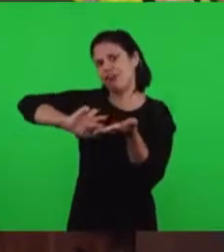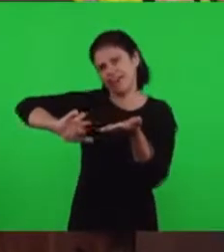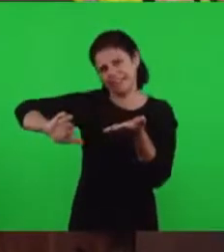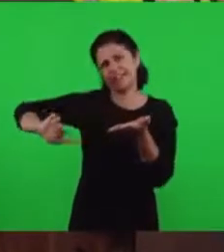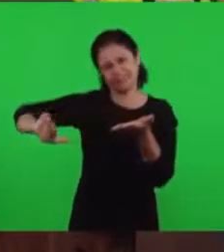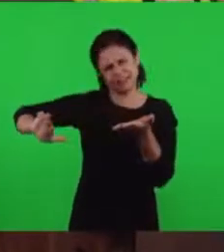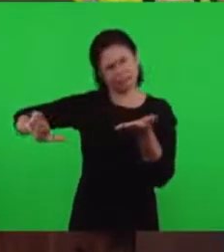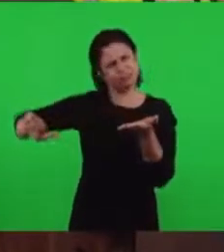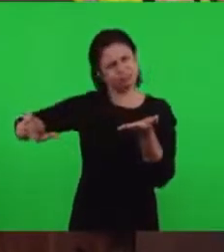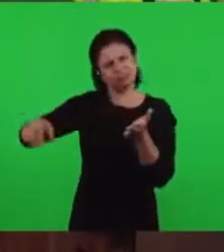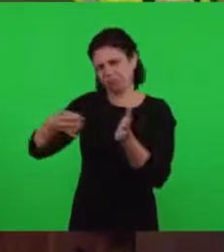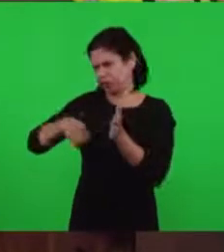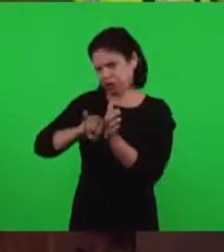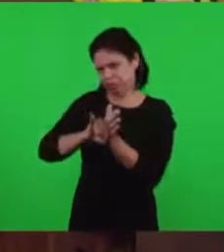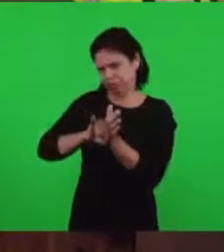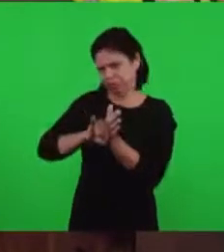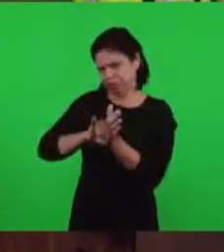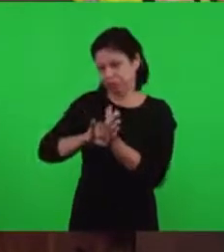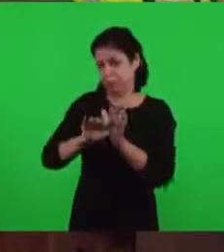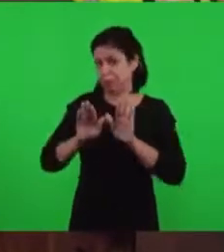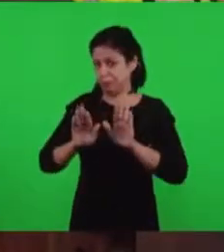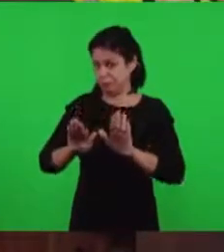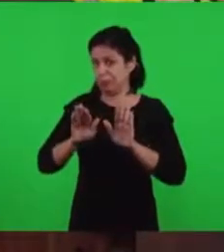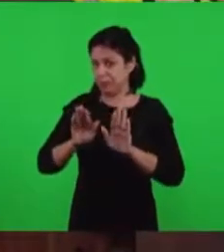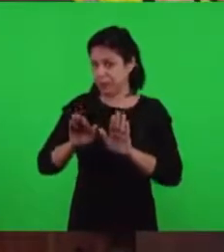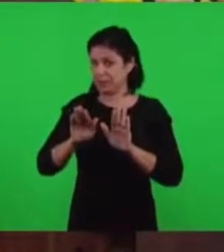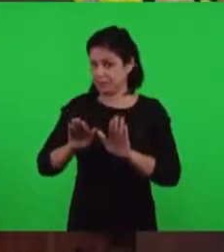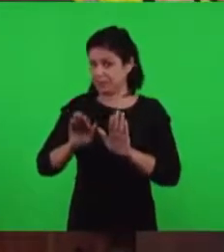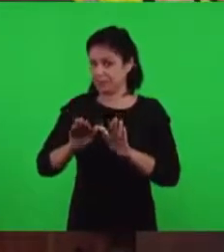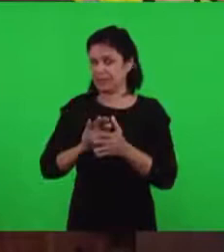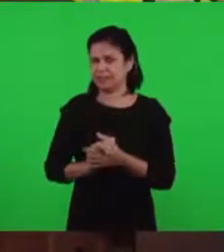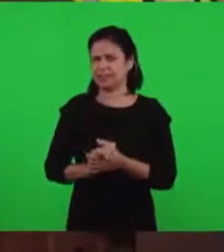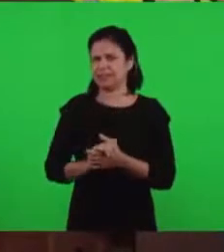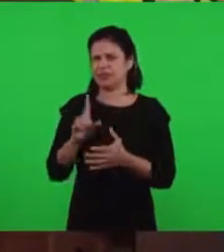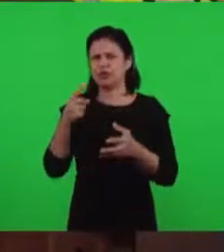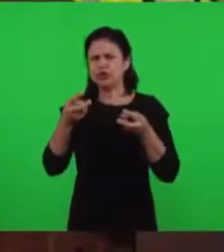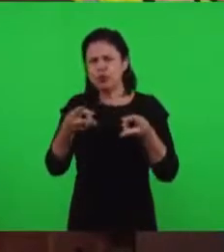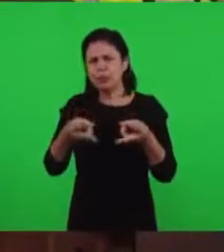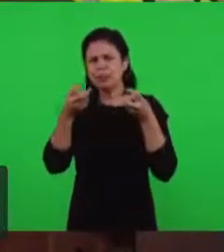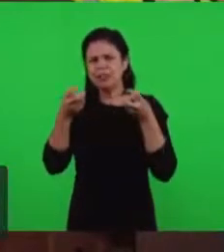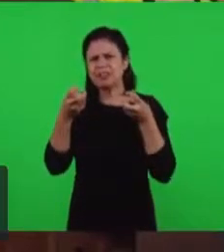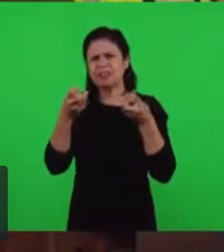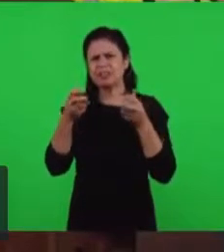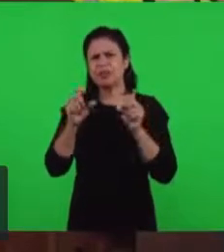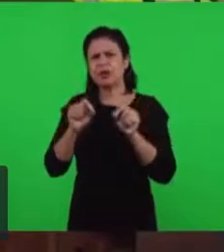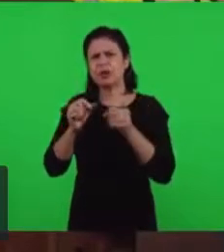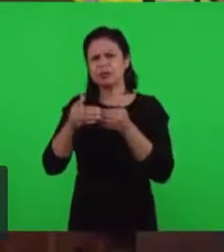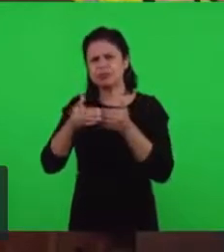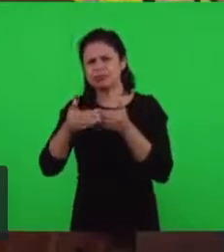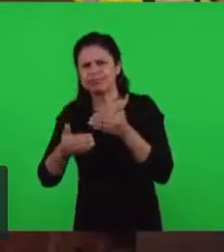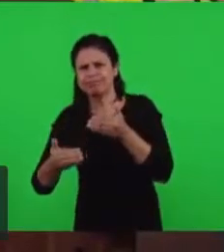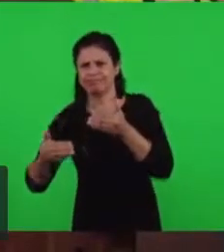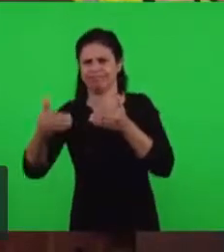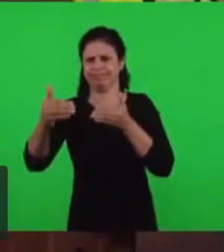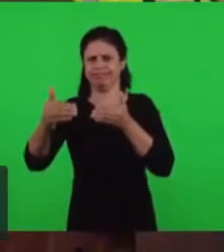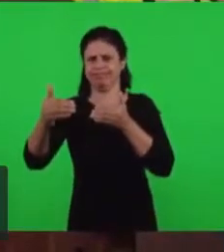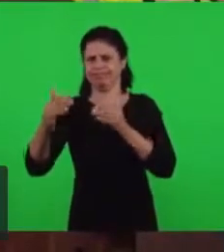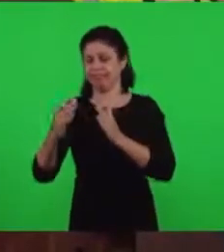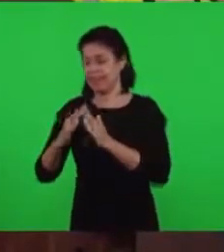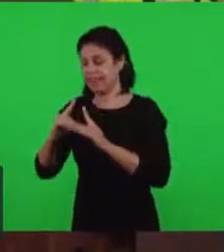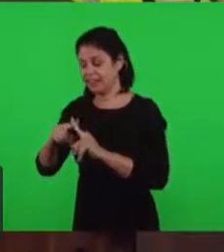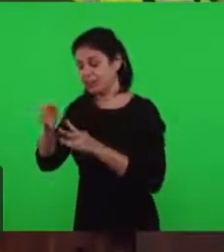muitas formas mas especificamente nós vamos observar daqui para frente que na vida da igreja